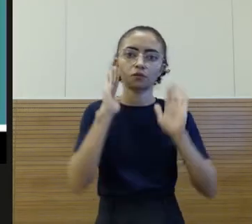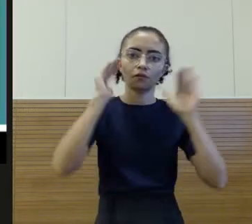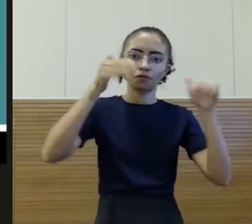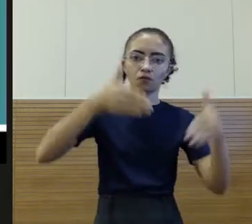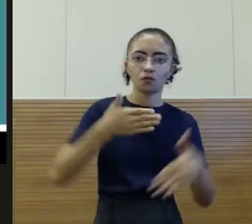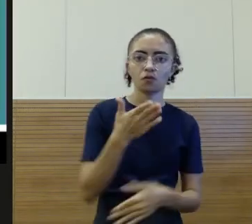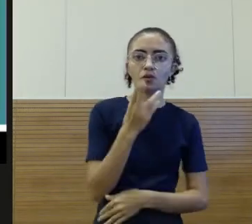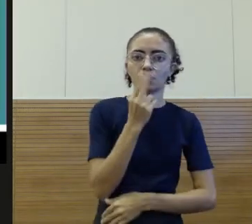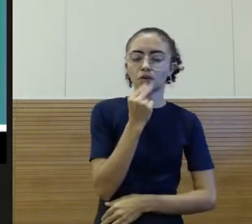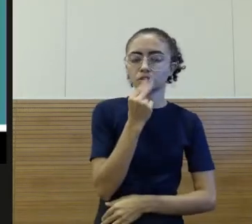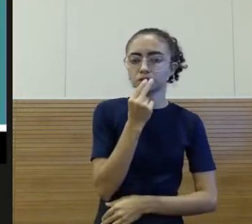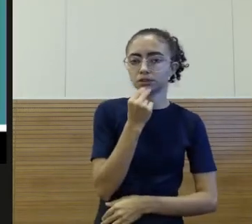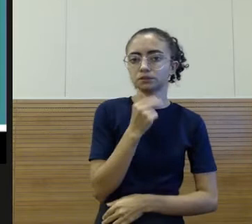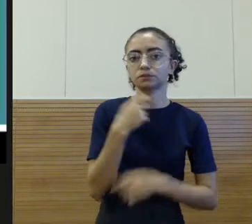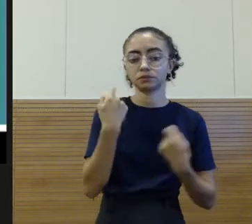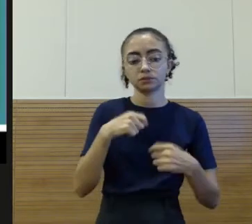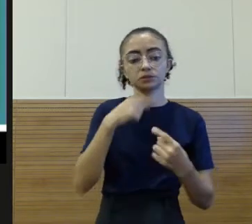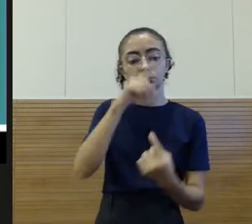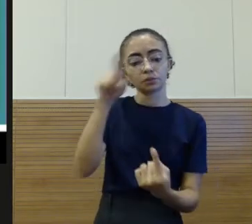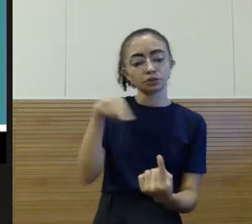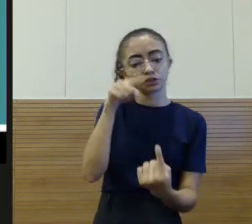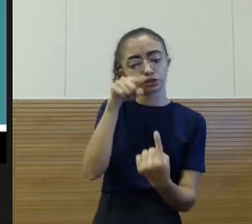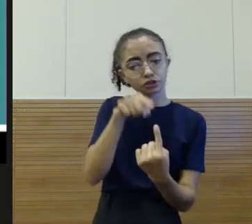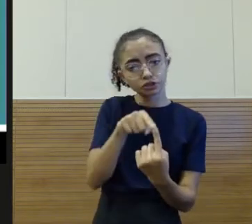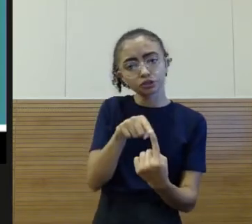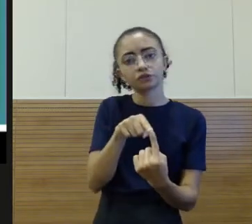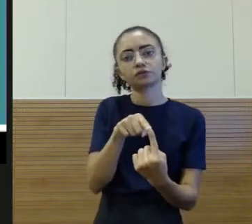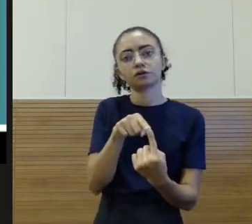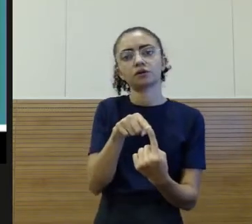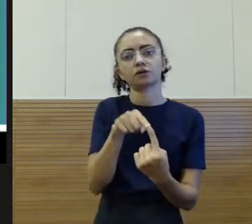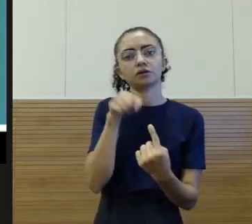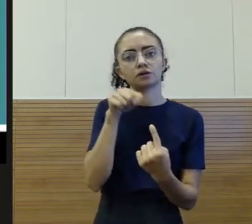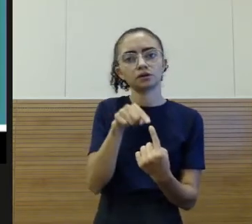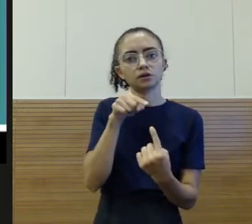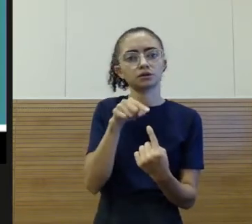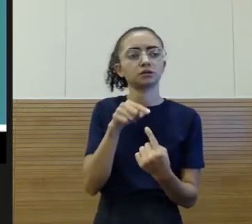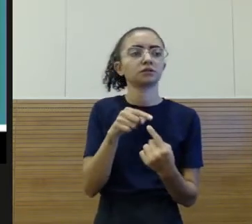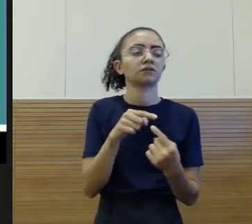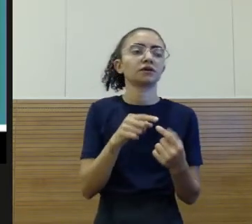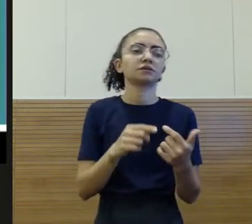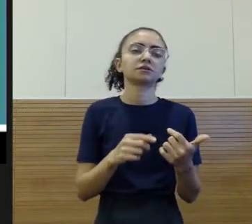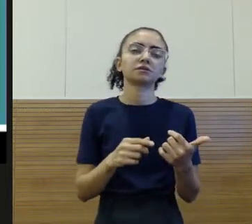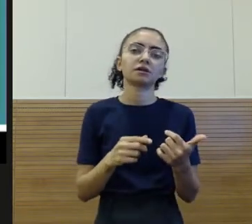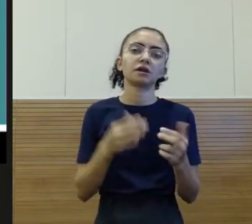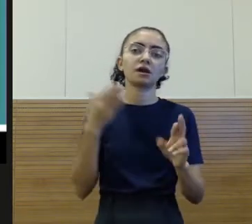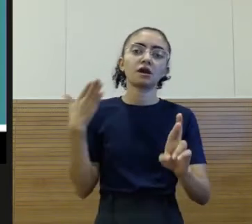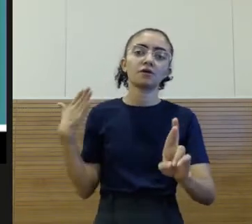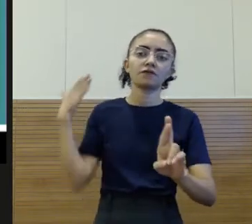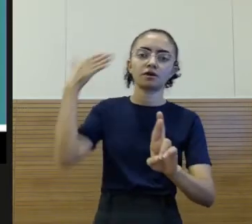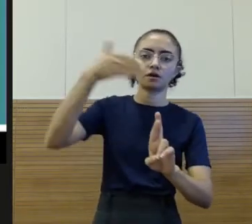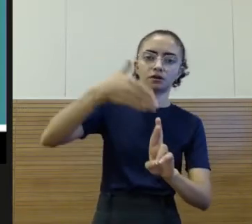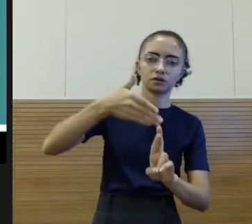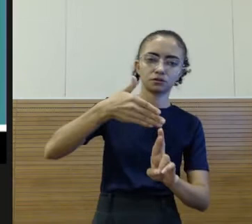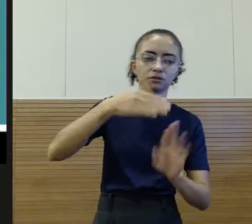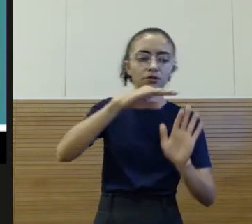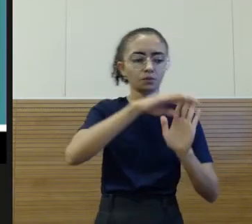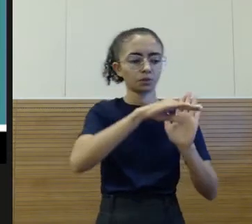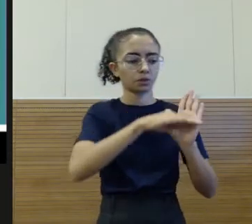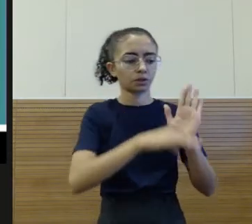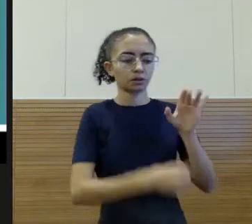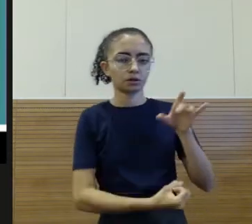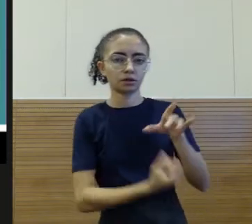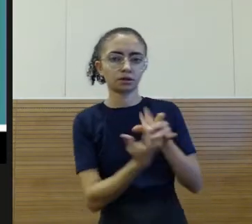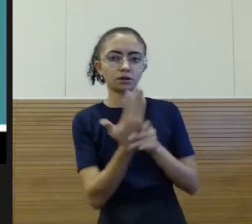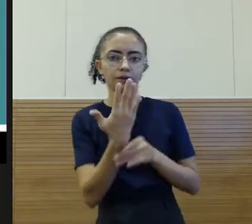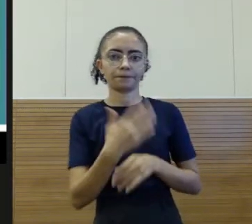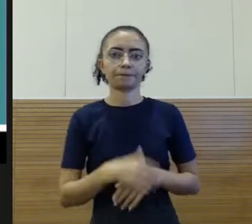já tem que colocar o objetivo da nutrição que orienta os guias alimentares e é um ponto inicial para poder guiar os programas. A nível